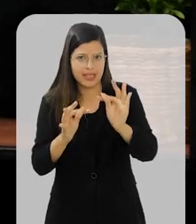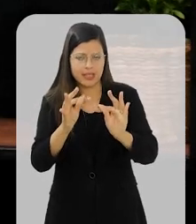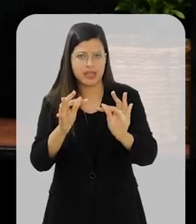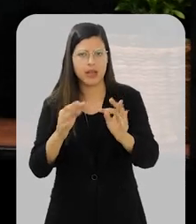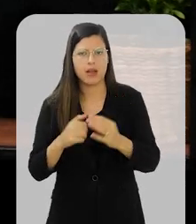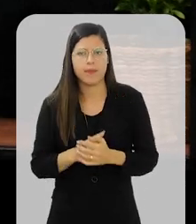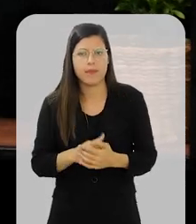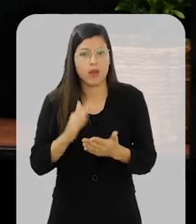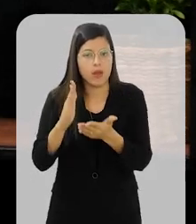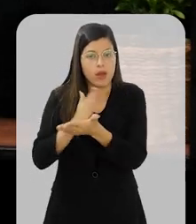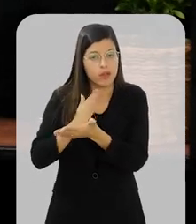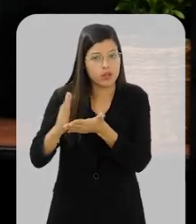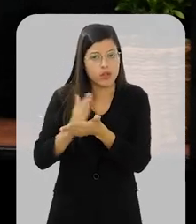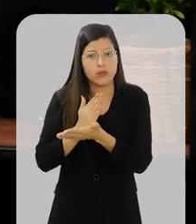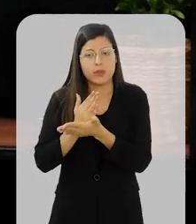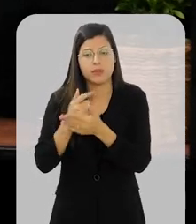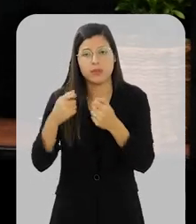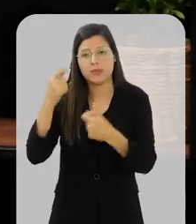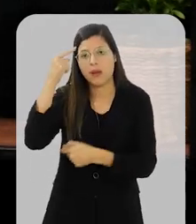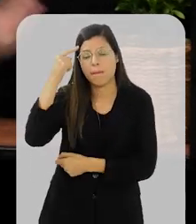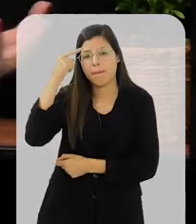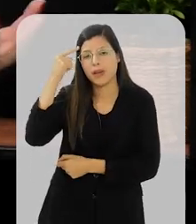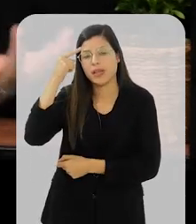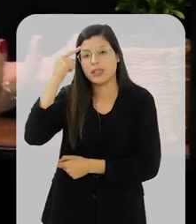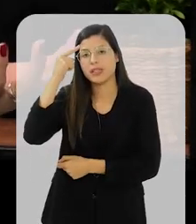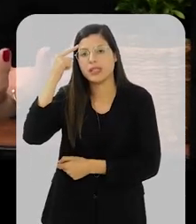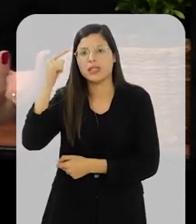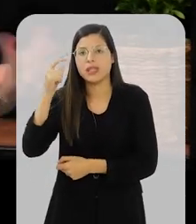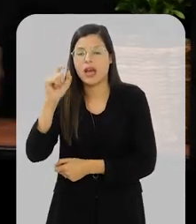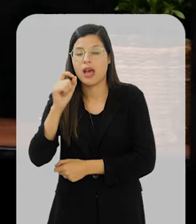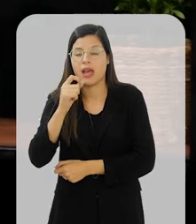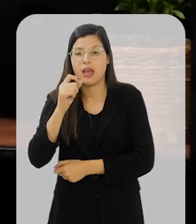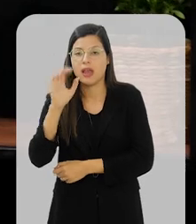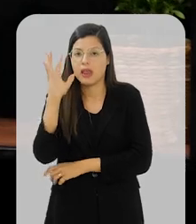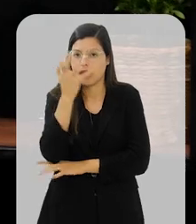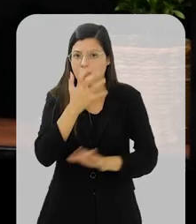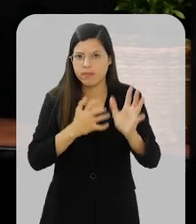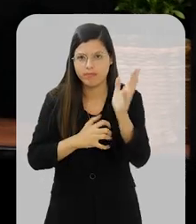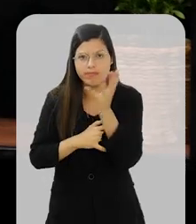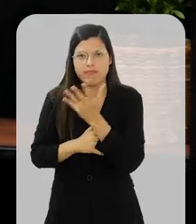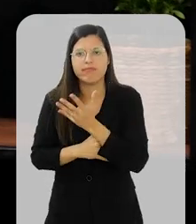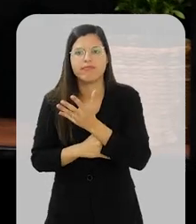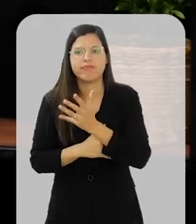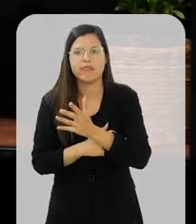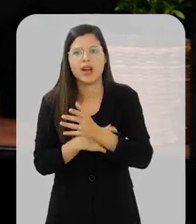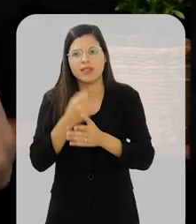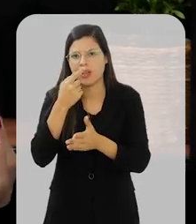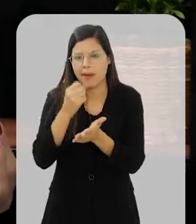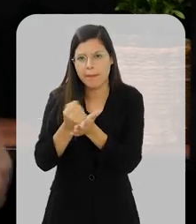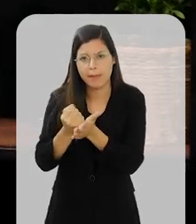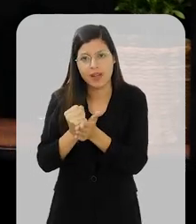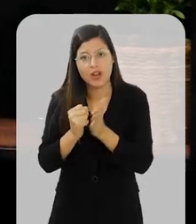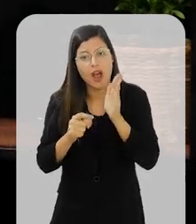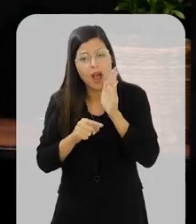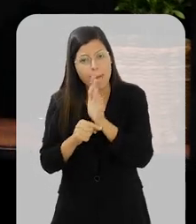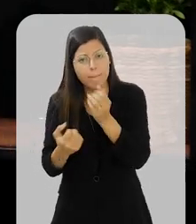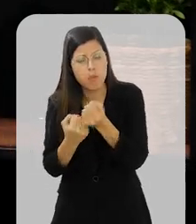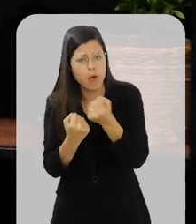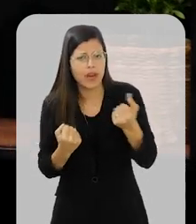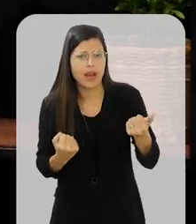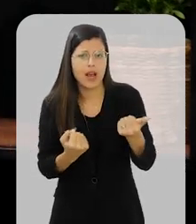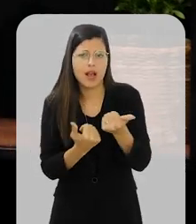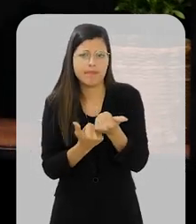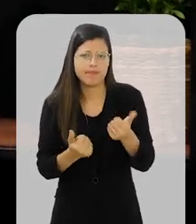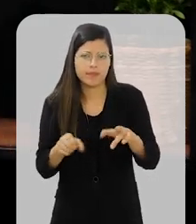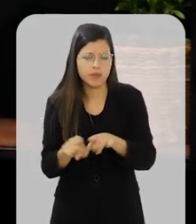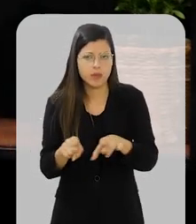tratar. E muitas vezes a gente tem que pensar, de repente, na planta medicinal entrando como um coadjuvante também. Ele pode, no momento,